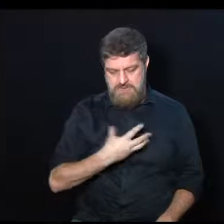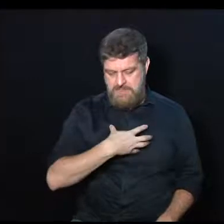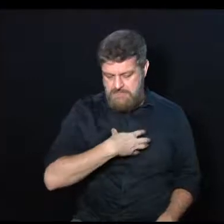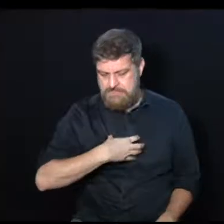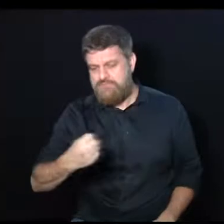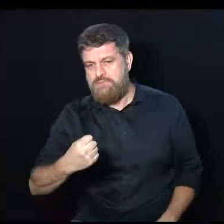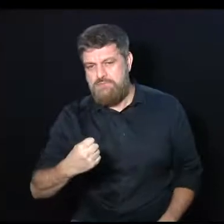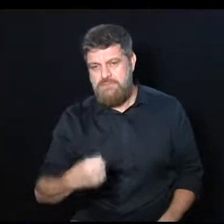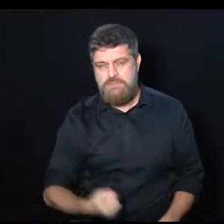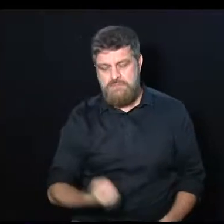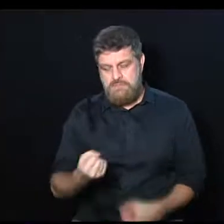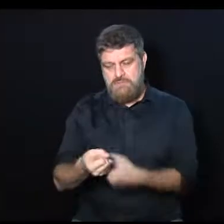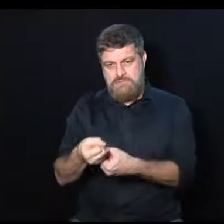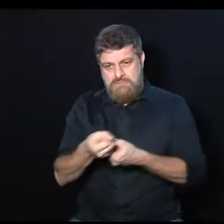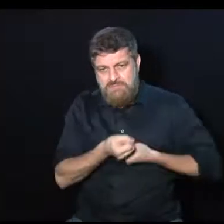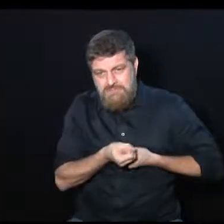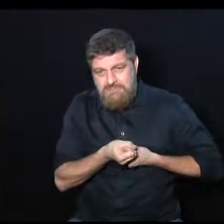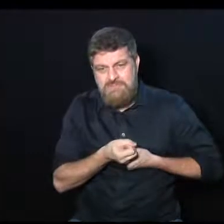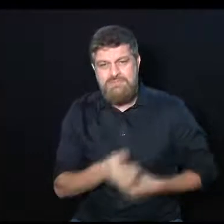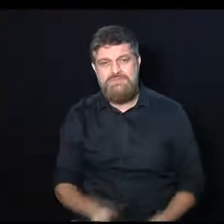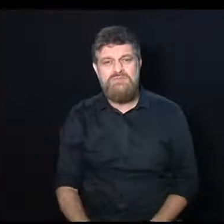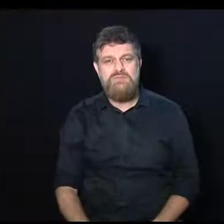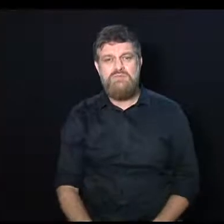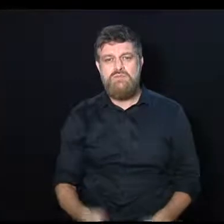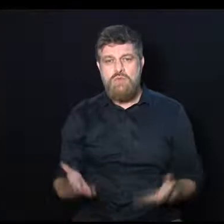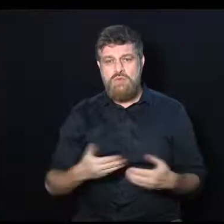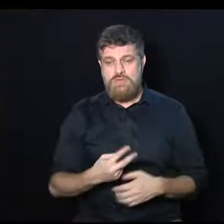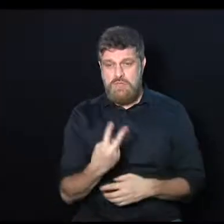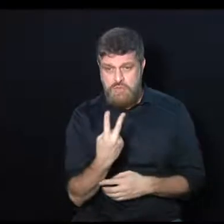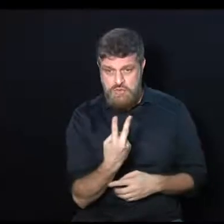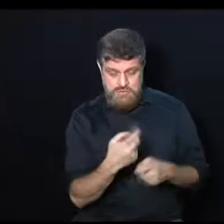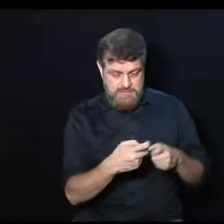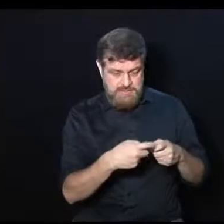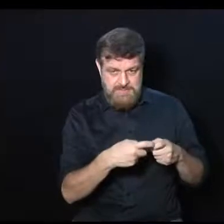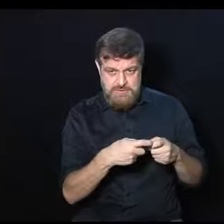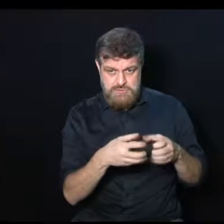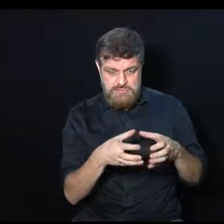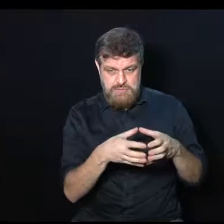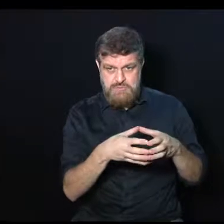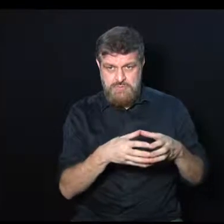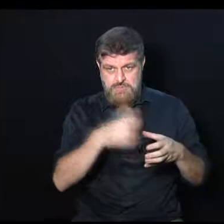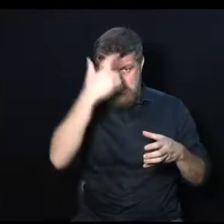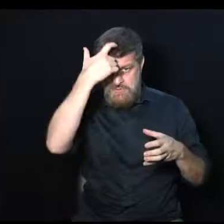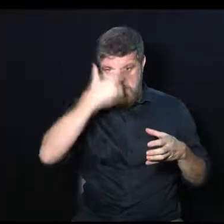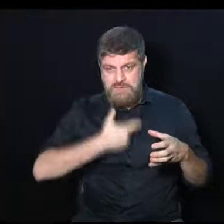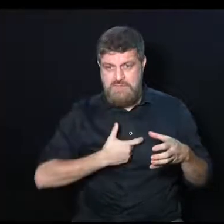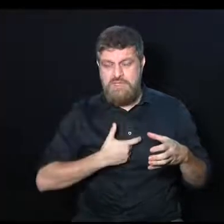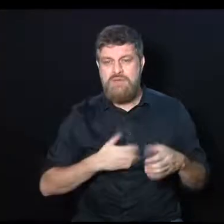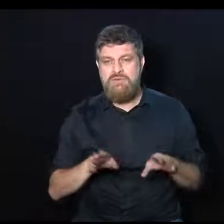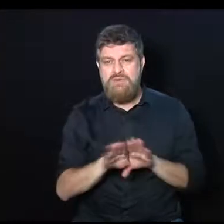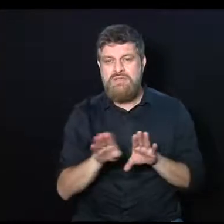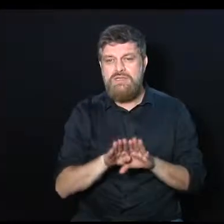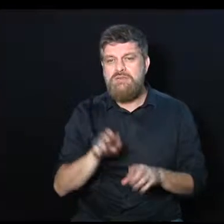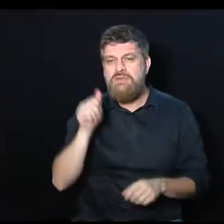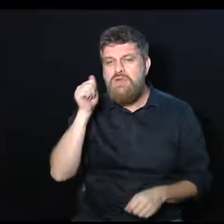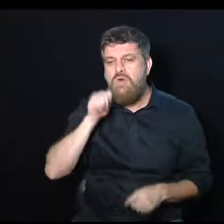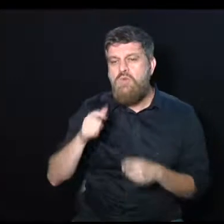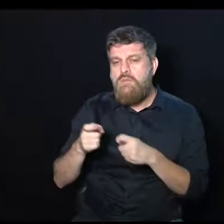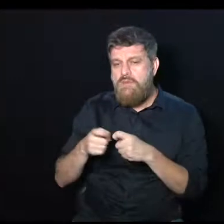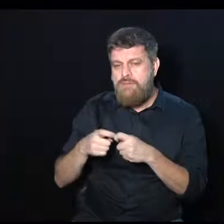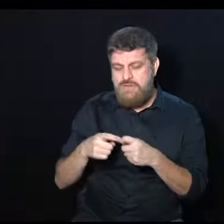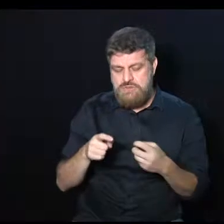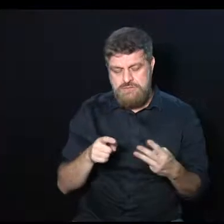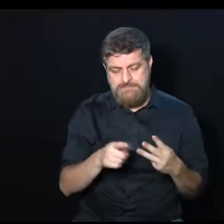O que é a nossa equipe hoje? Nós temos 2 médicos, eu, uma médica comissionada da prefeitura, um outro médico